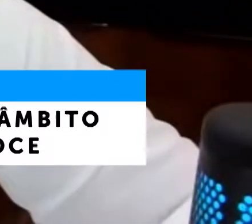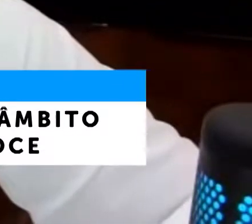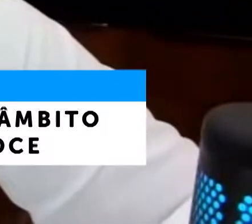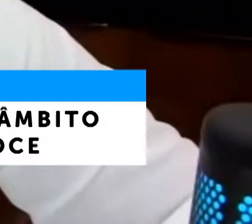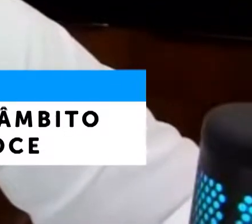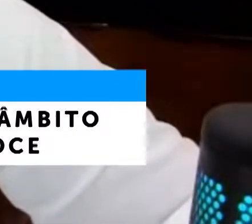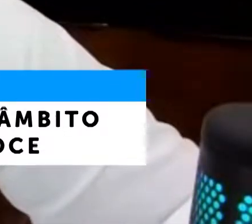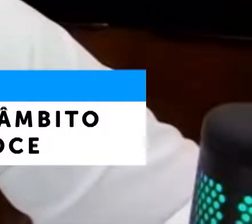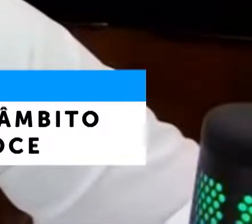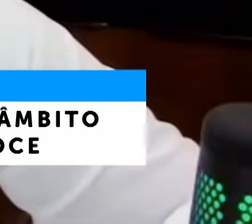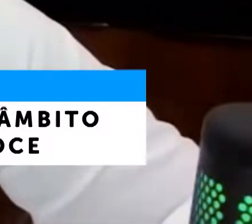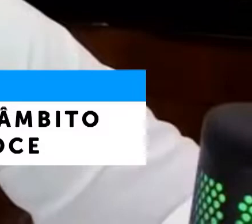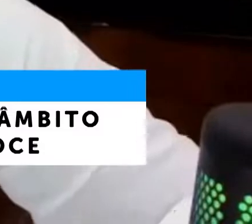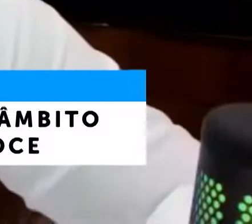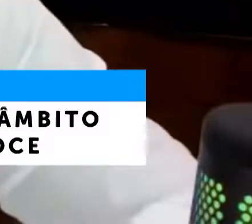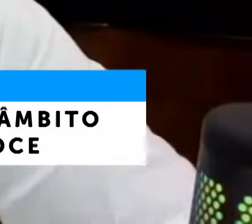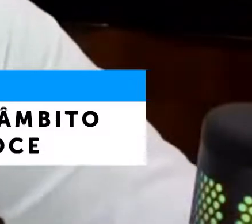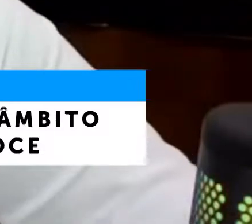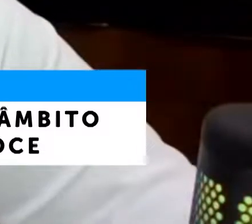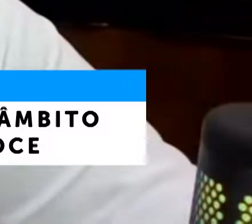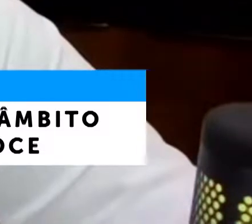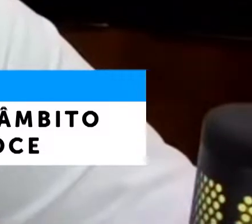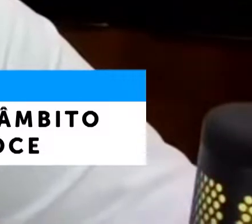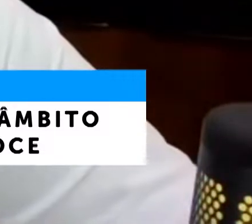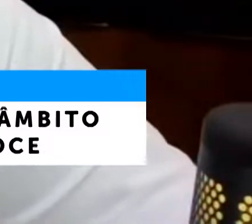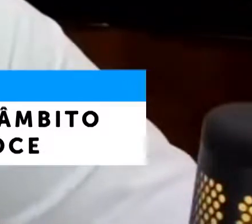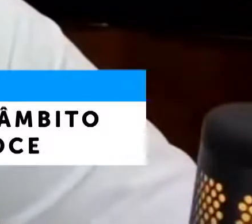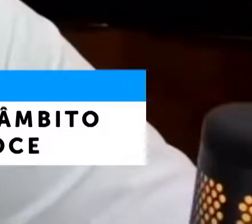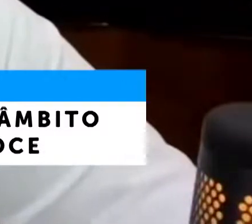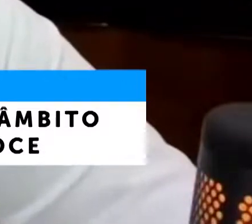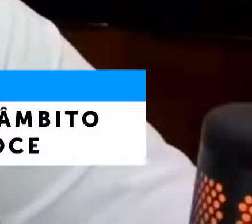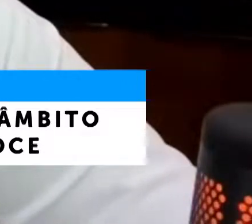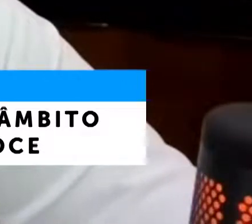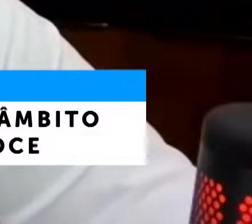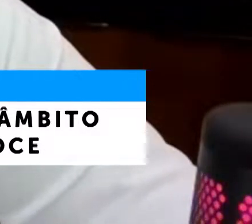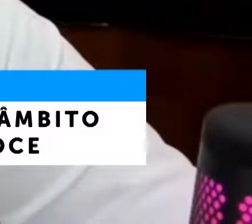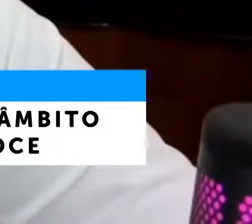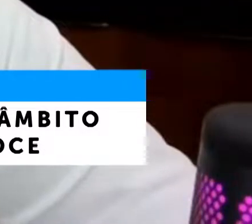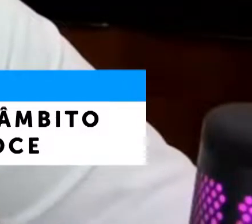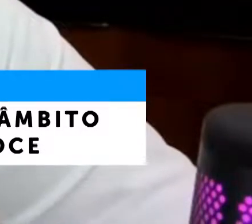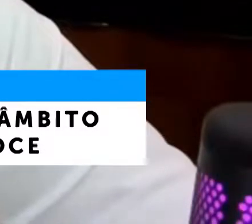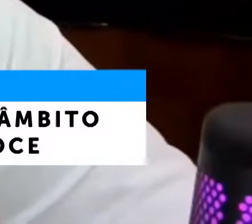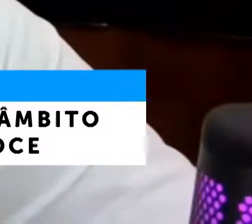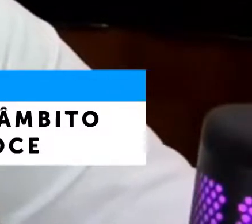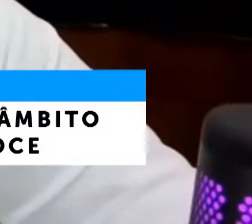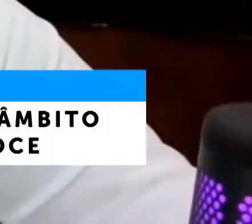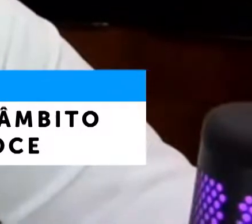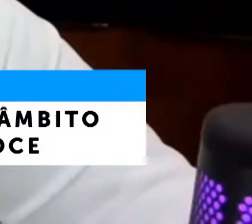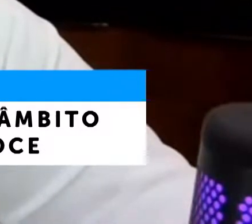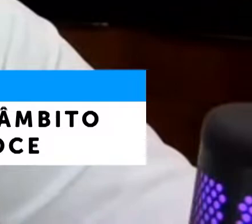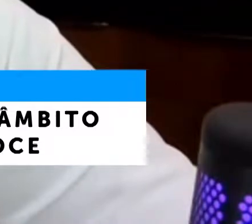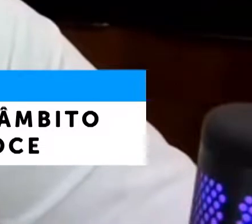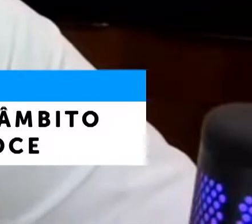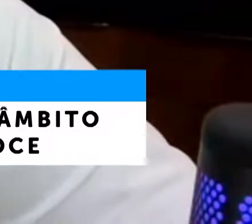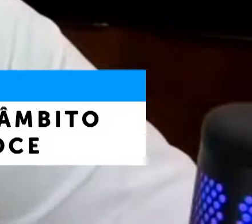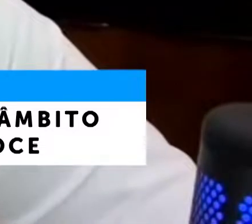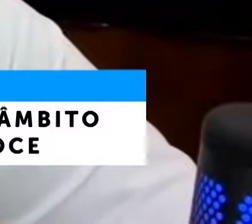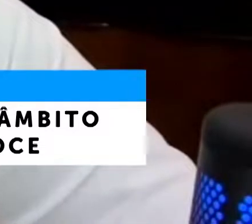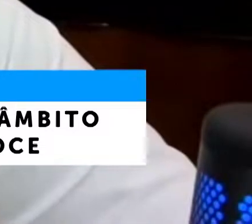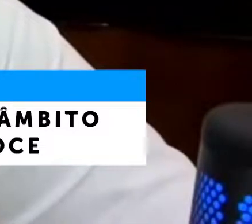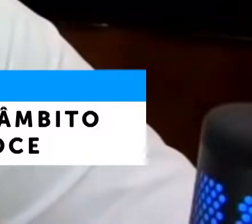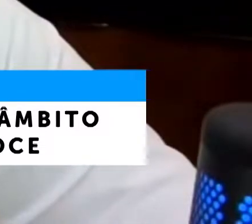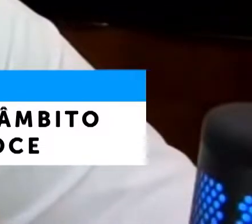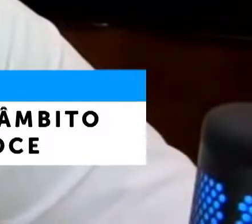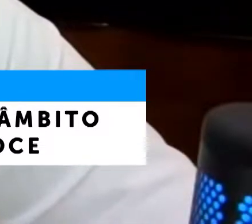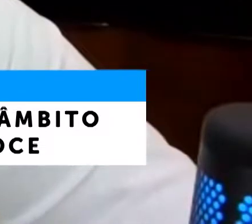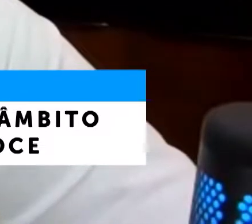tranquilos. O projeto de lei, ele dá, sim, a responsabilidade ao professor, onde o senhor mesmo